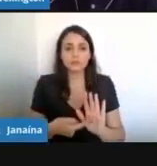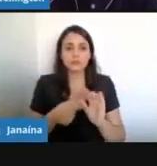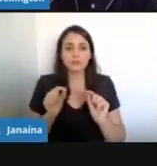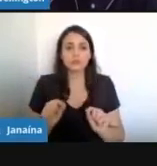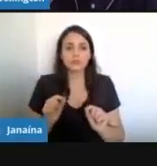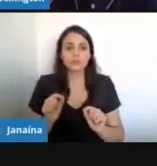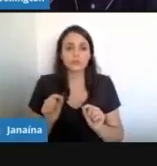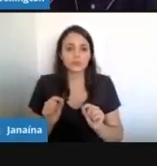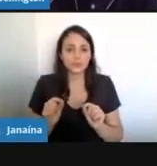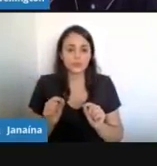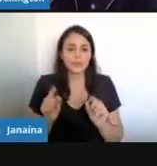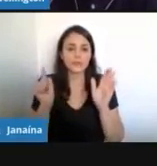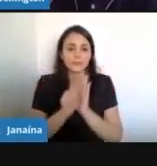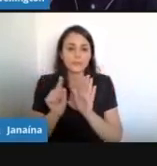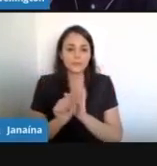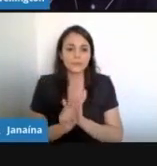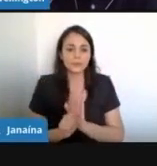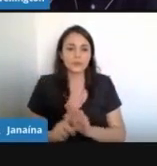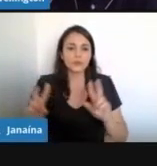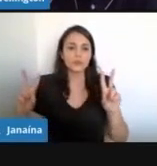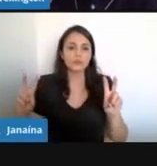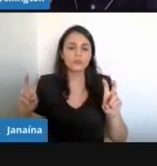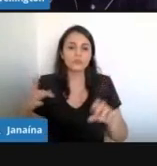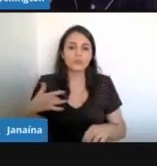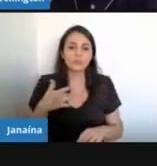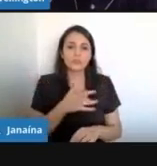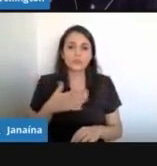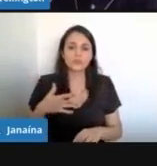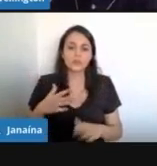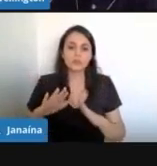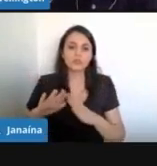um inquérito sobre a saúde de